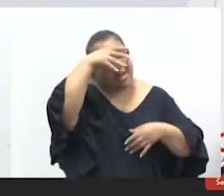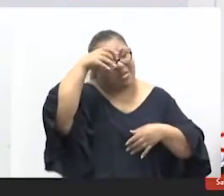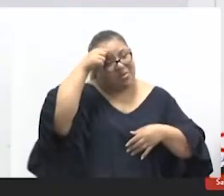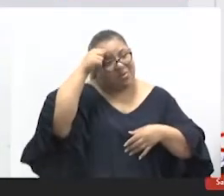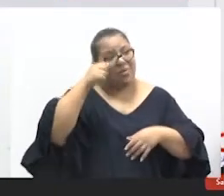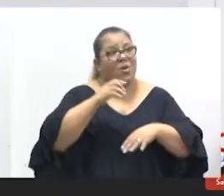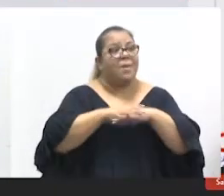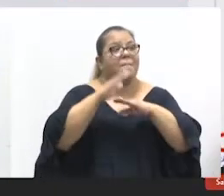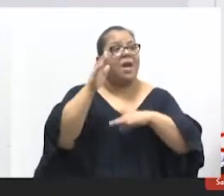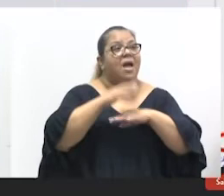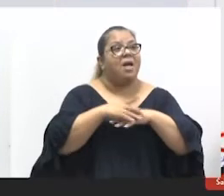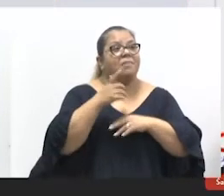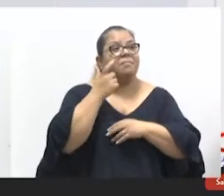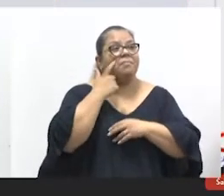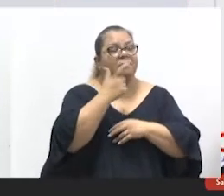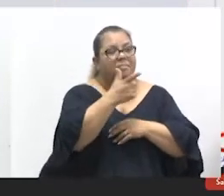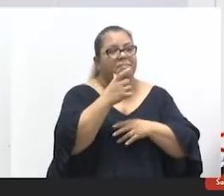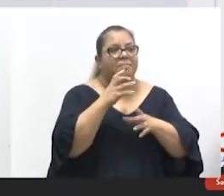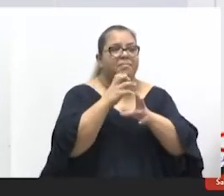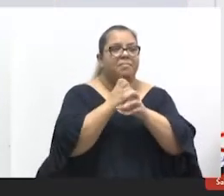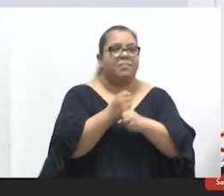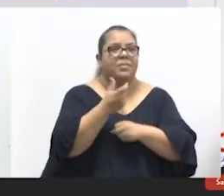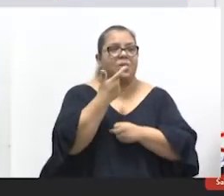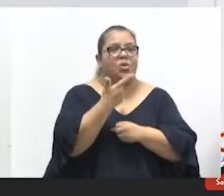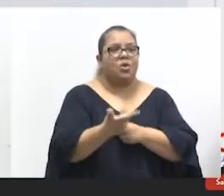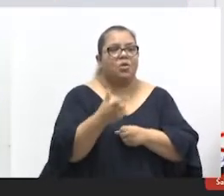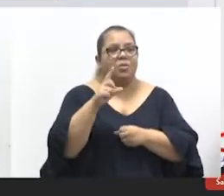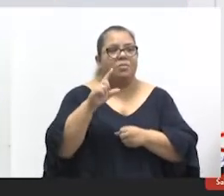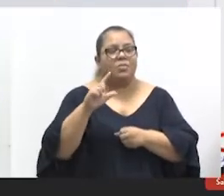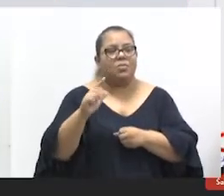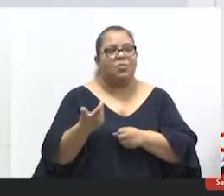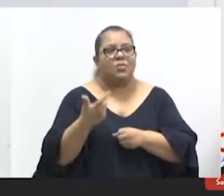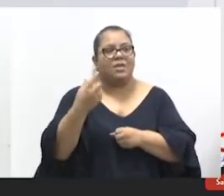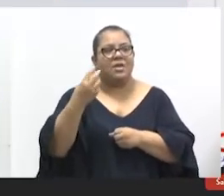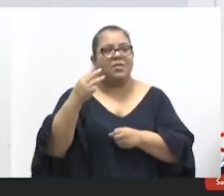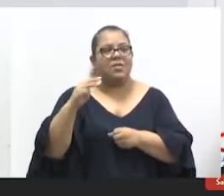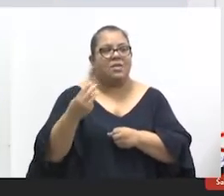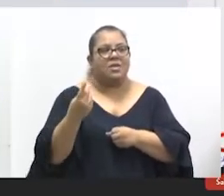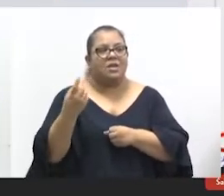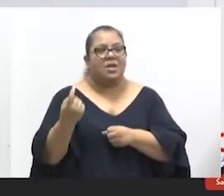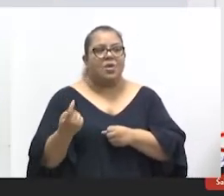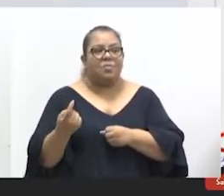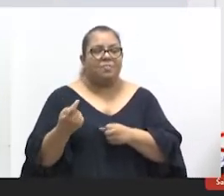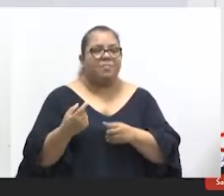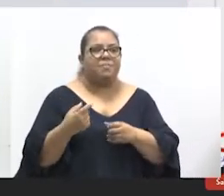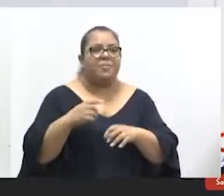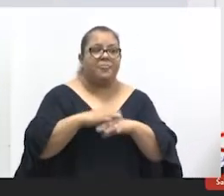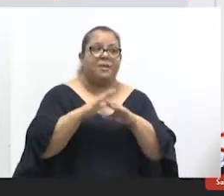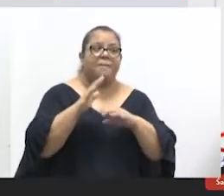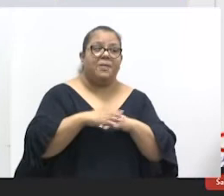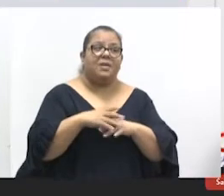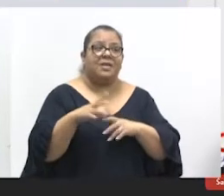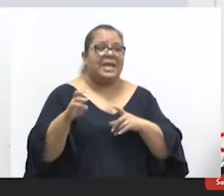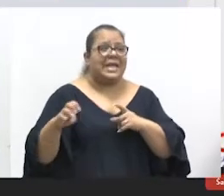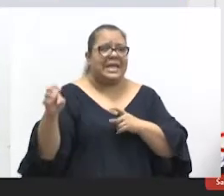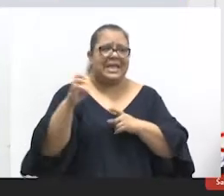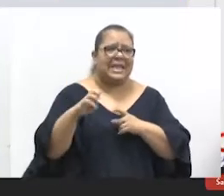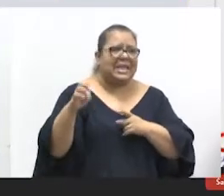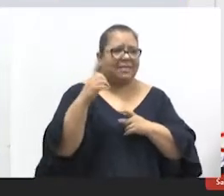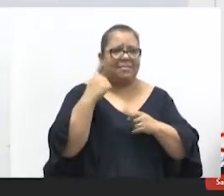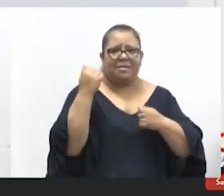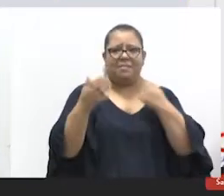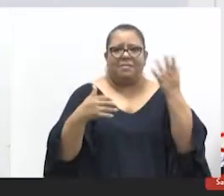com 2.231 para o ano de 2021, e os demais estados. É